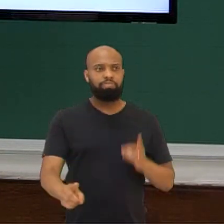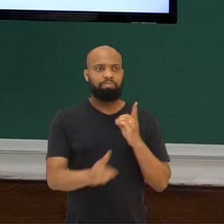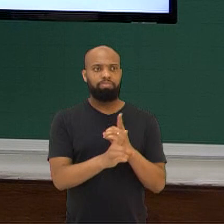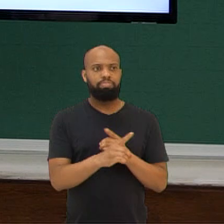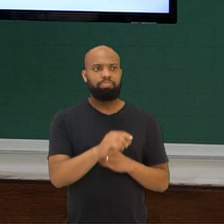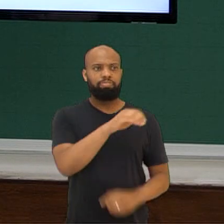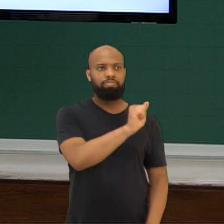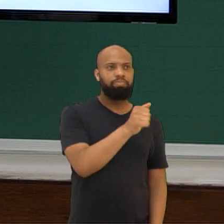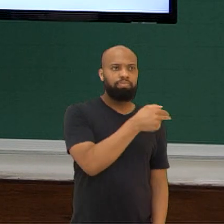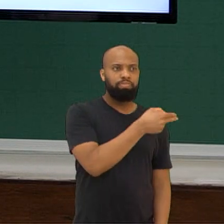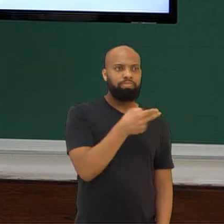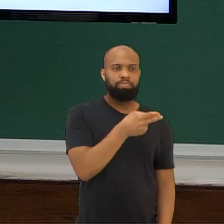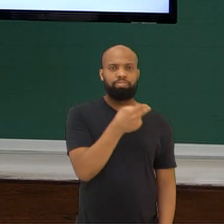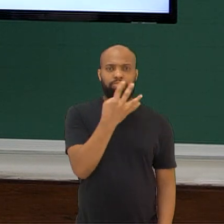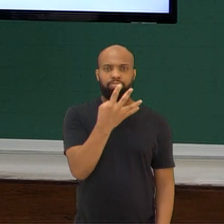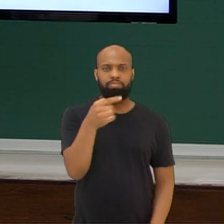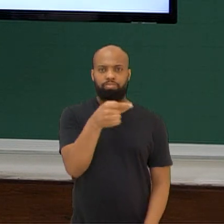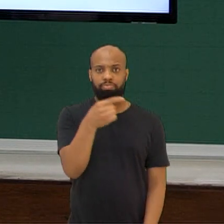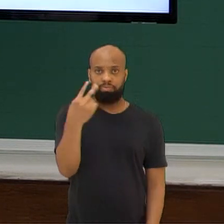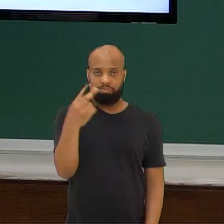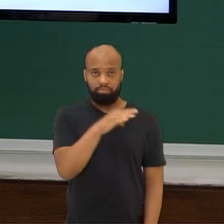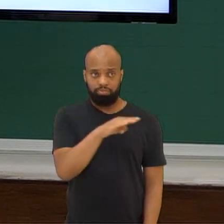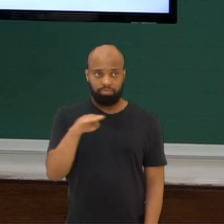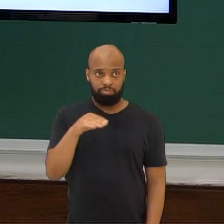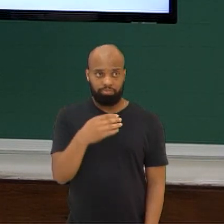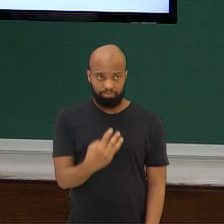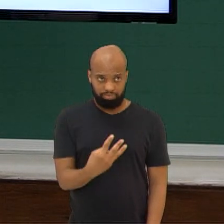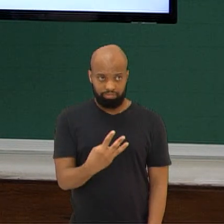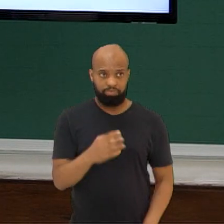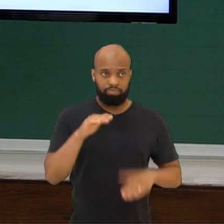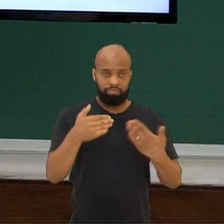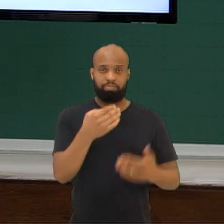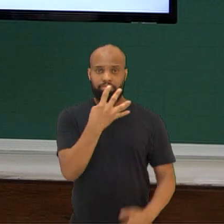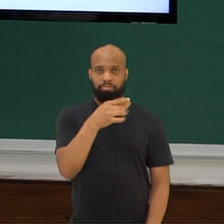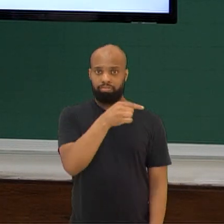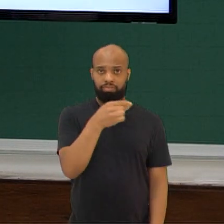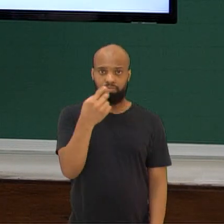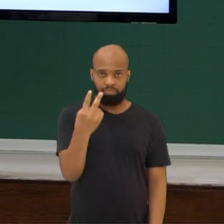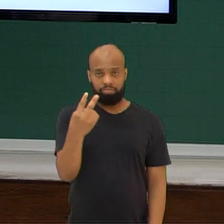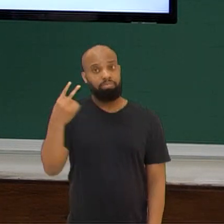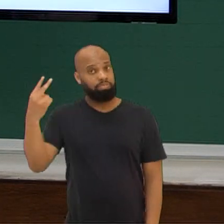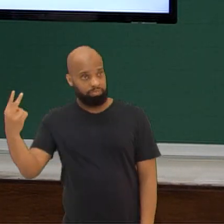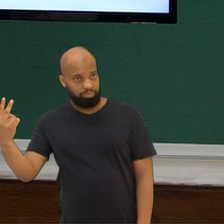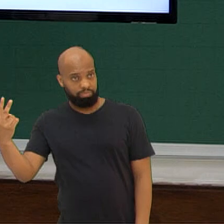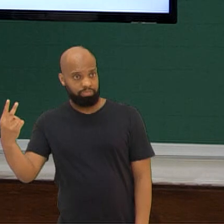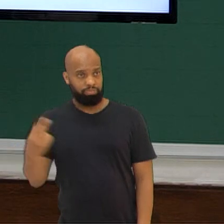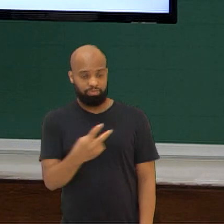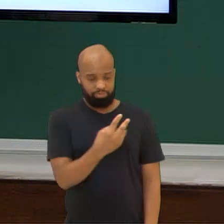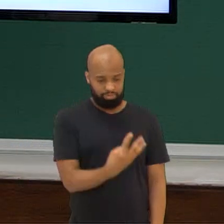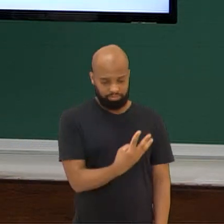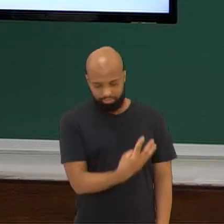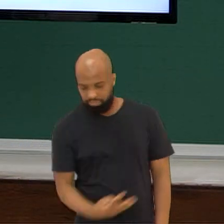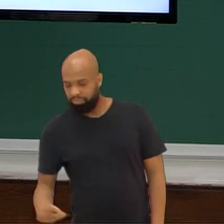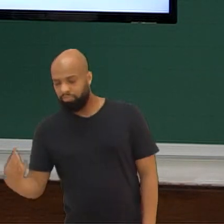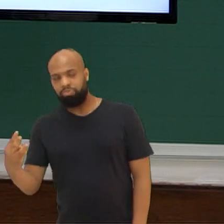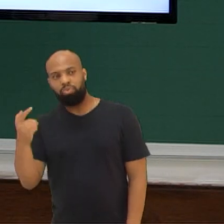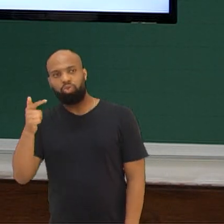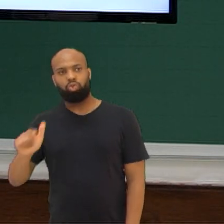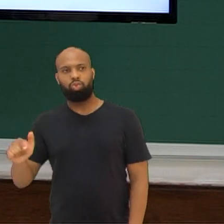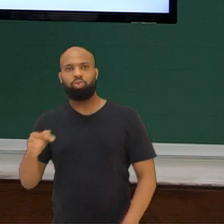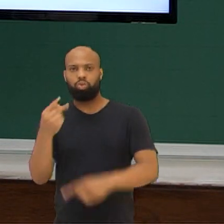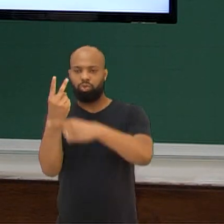A igual a 4 menos 2 sobre 3. 4 menos 2, 2, divididos por